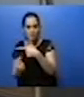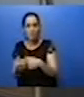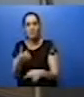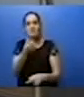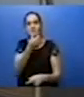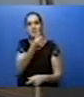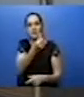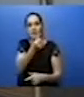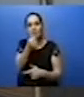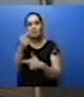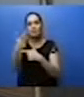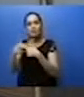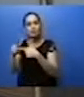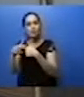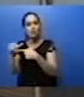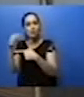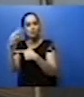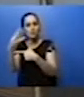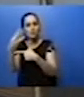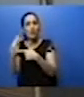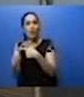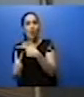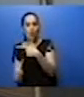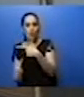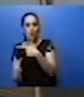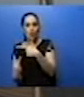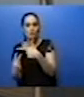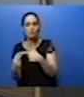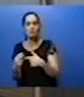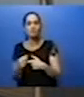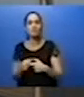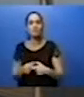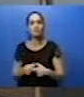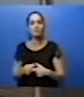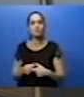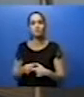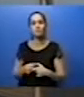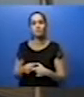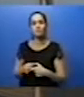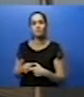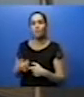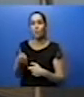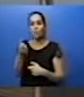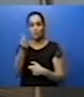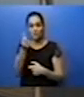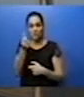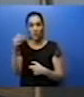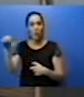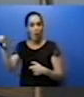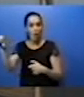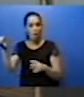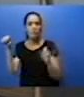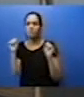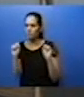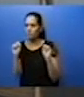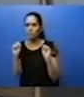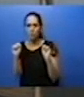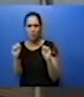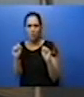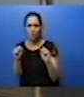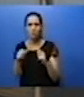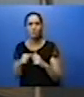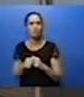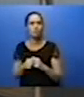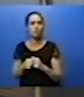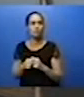32 6 e 9 eu posso sempre de caos seis